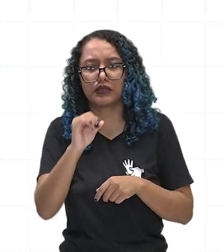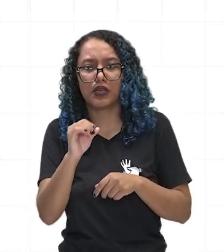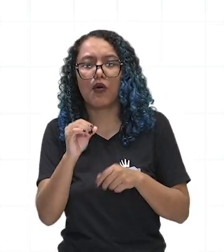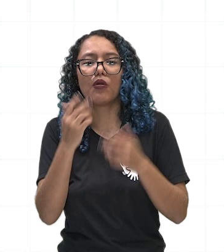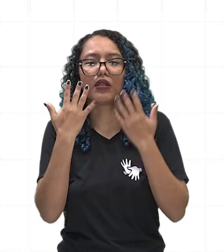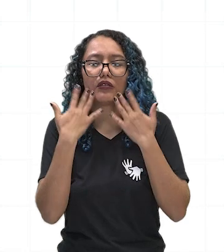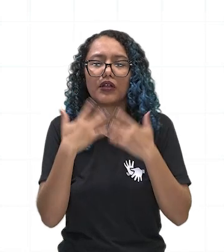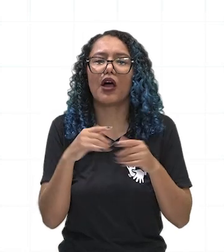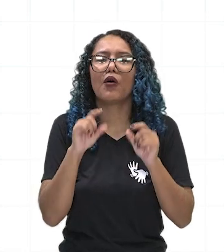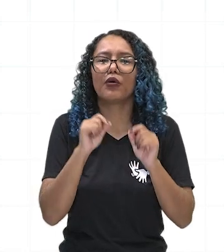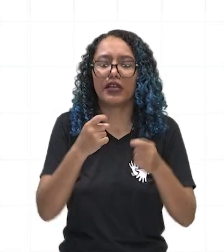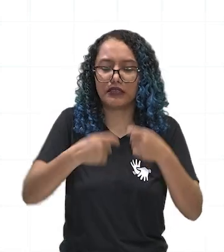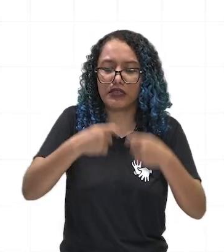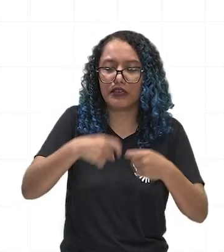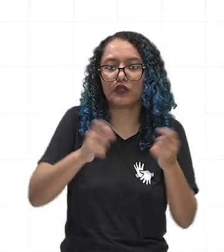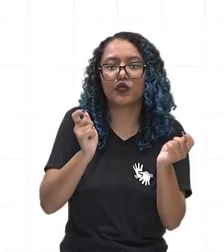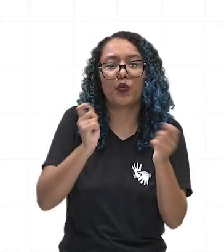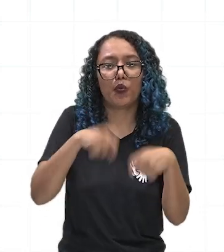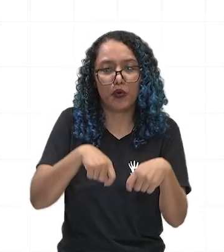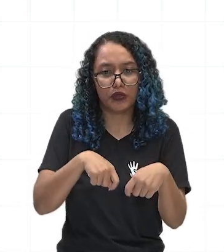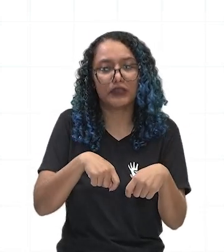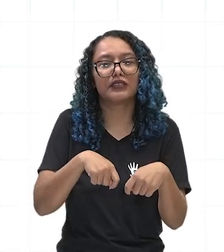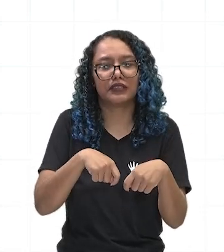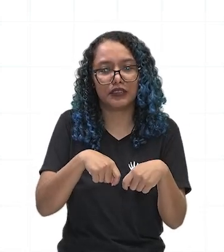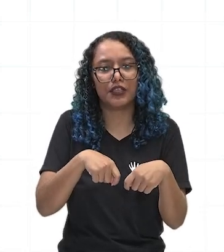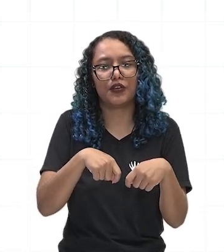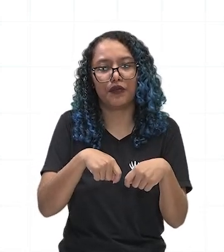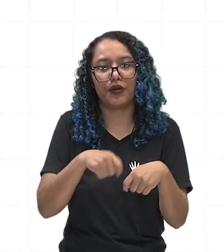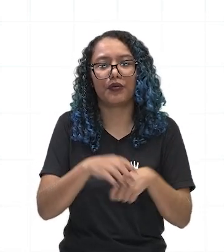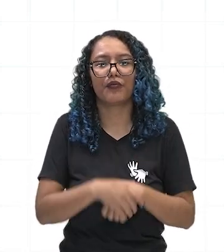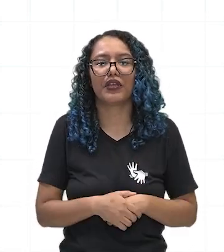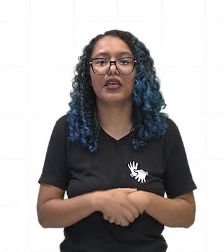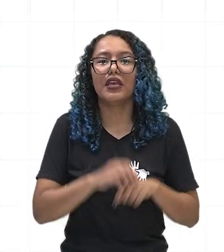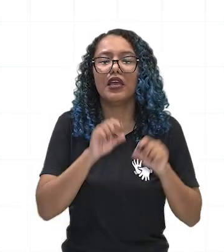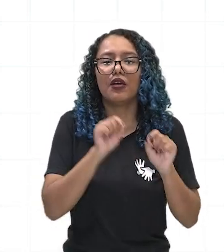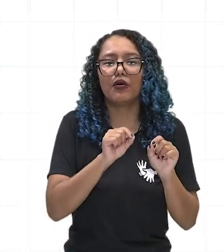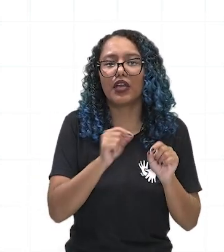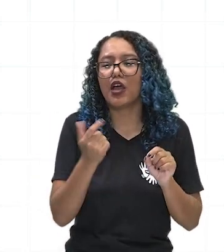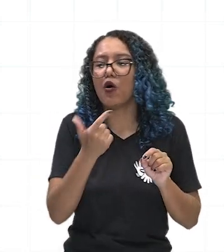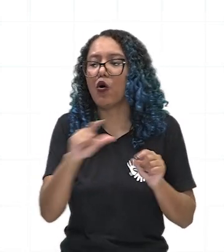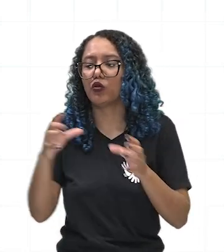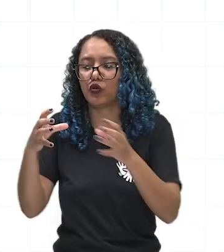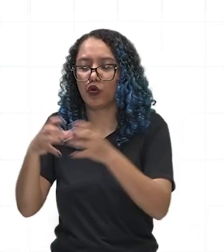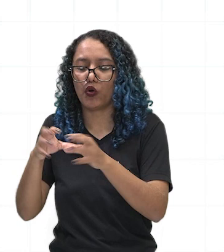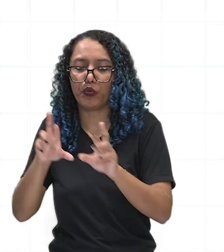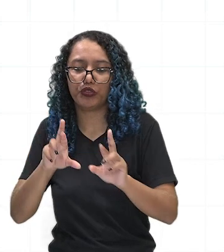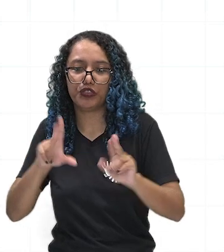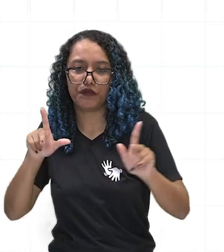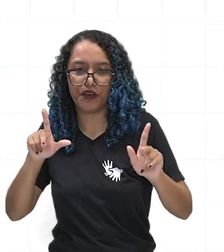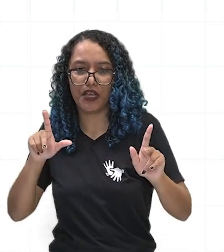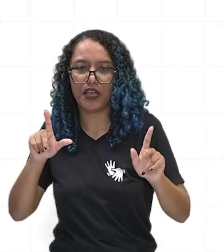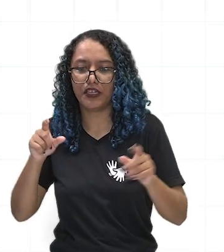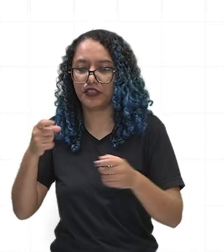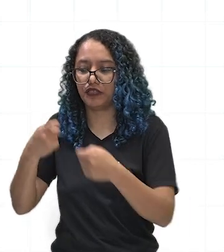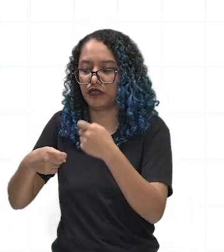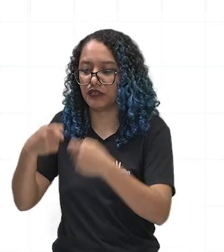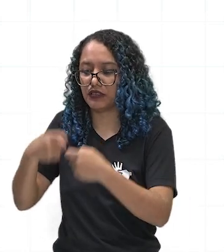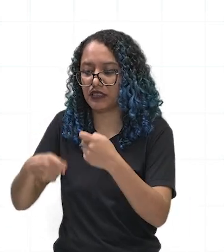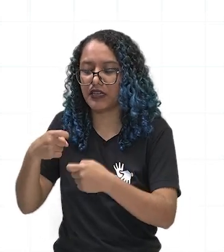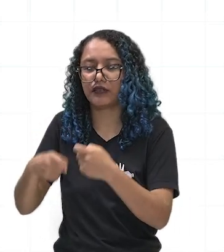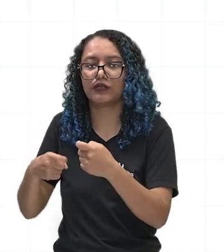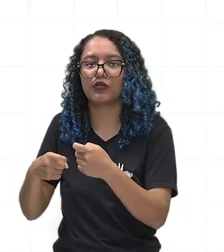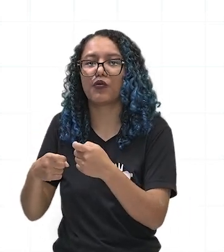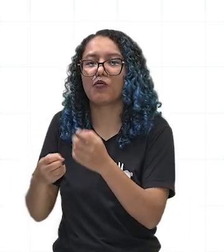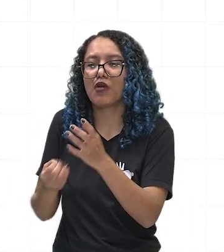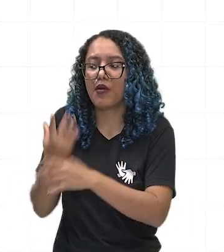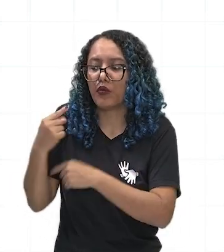naturais que se cruzam entre si ou potencialmente se cruzam, estando isolados reprodutivamente